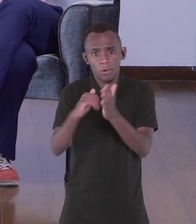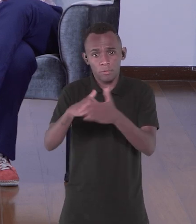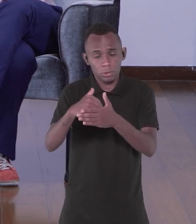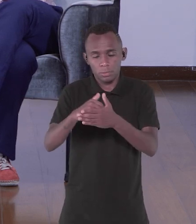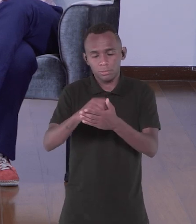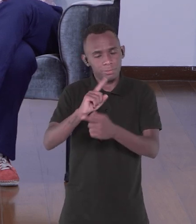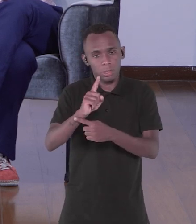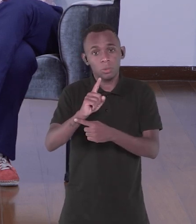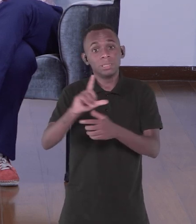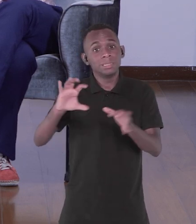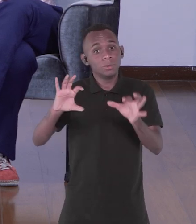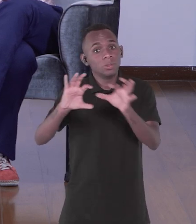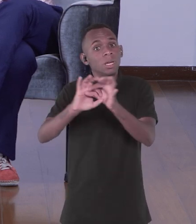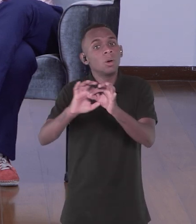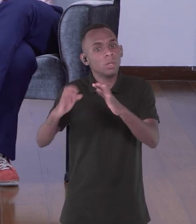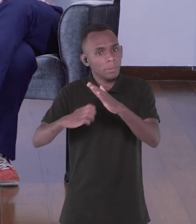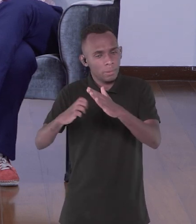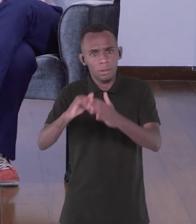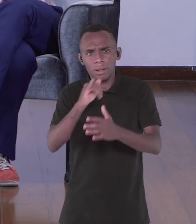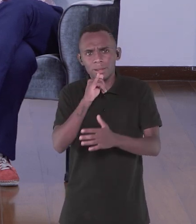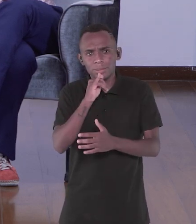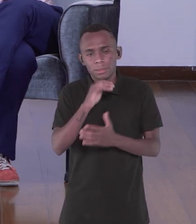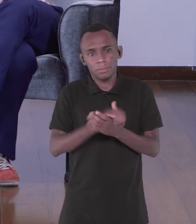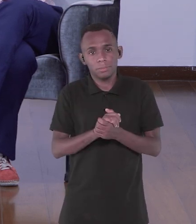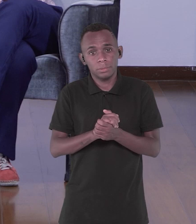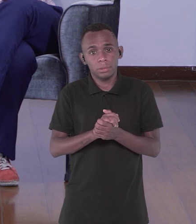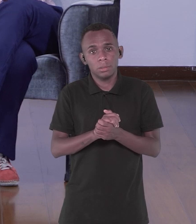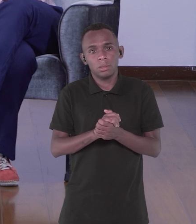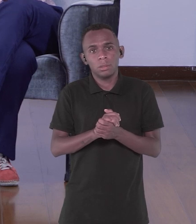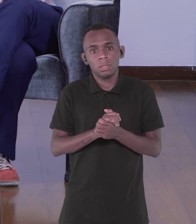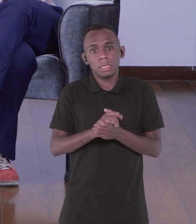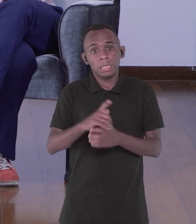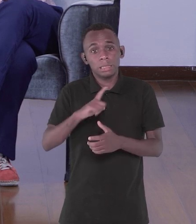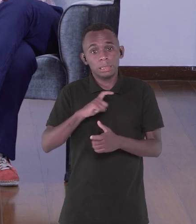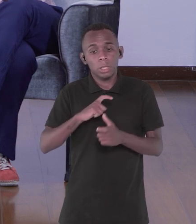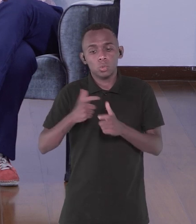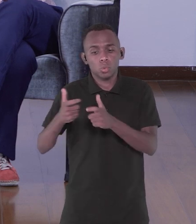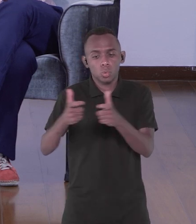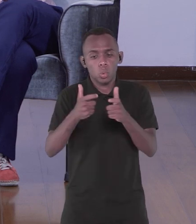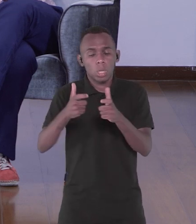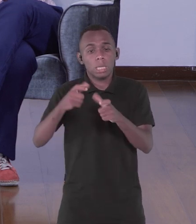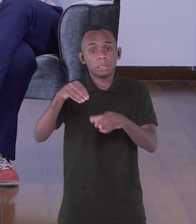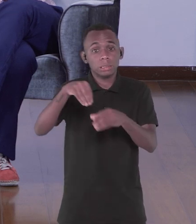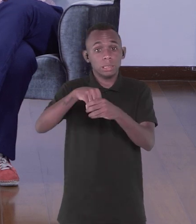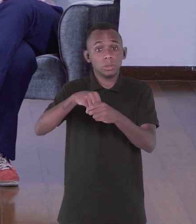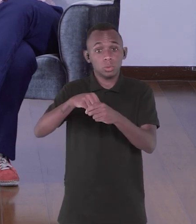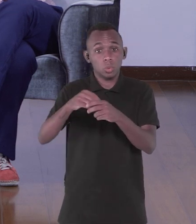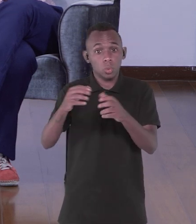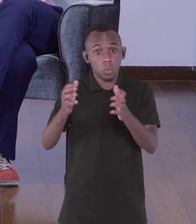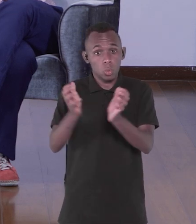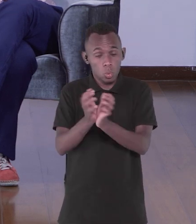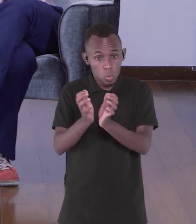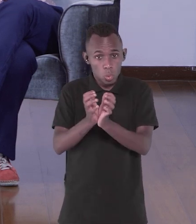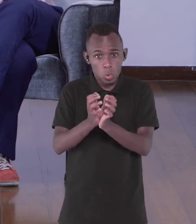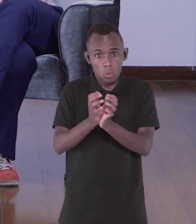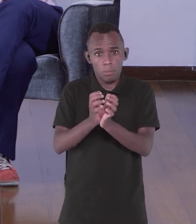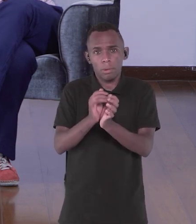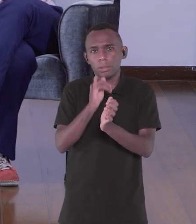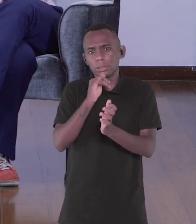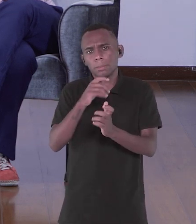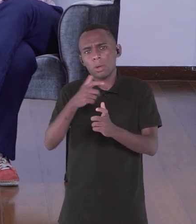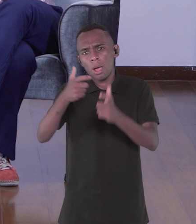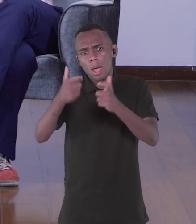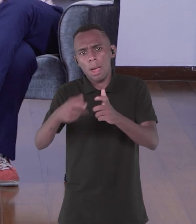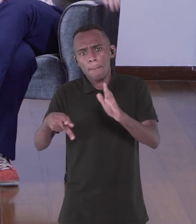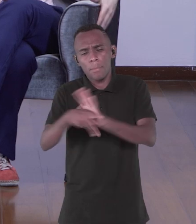dos 11 jogadores em campo. Quando você sai do campo e você entra nos departamentos, do departamento comercial, do departamento de marketing,